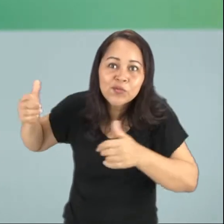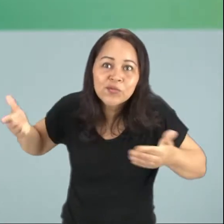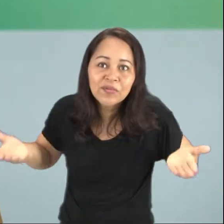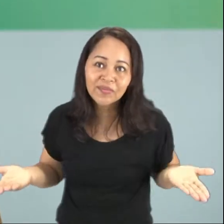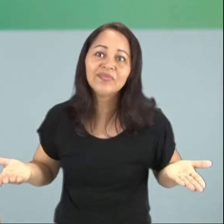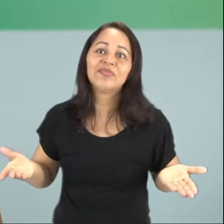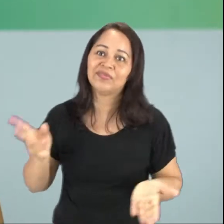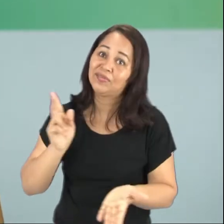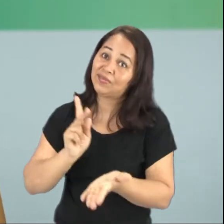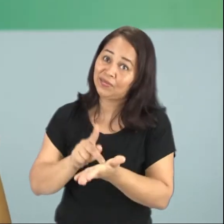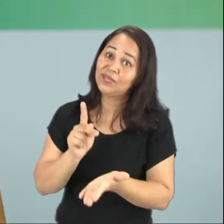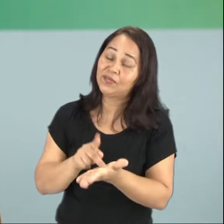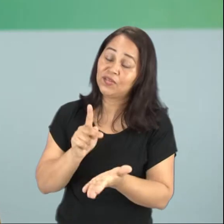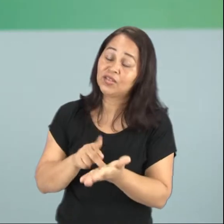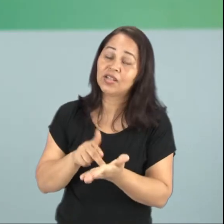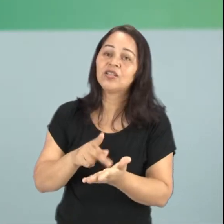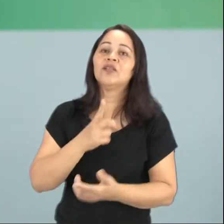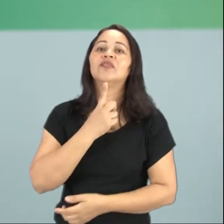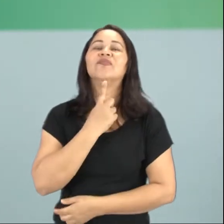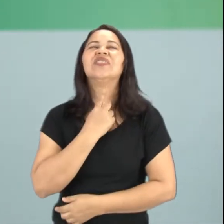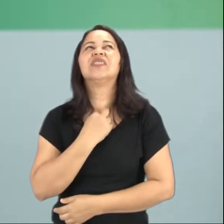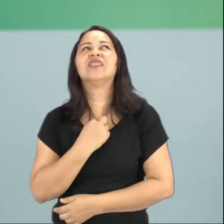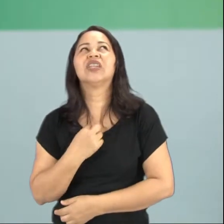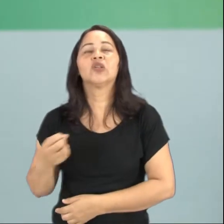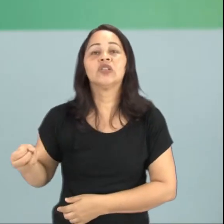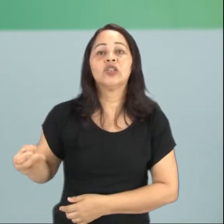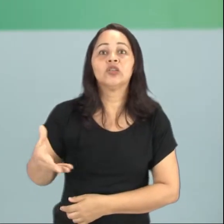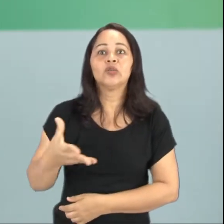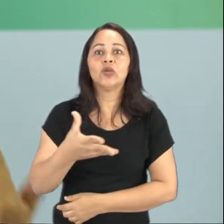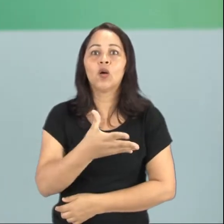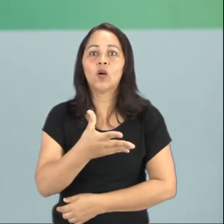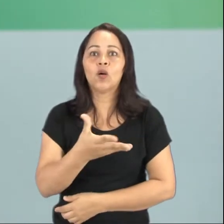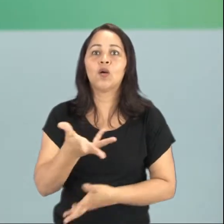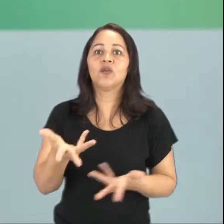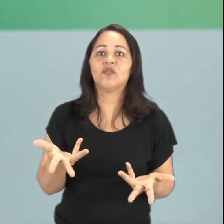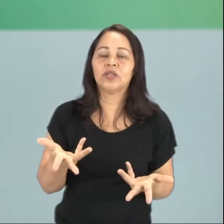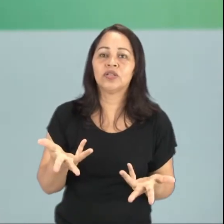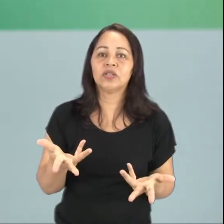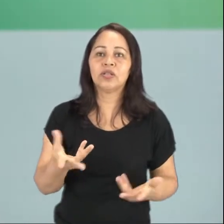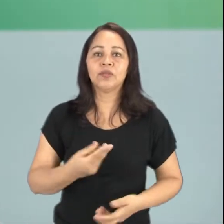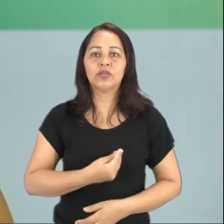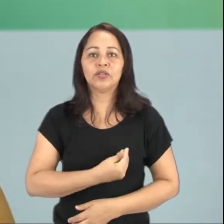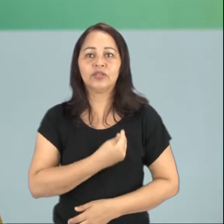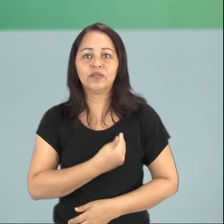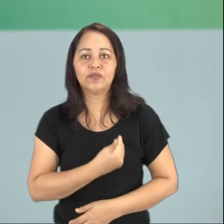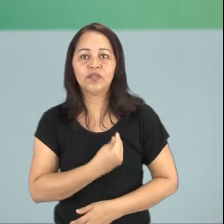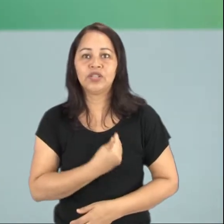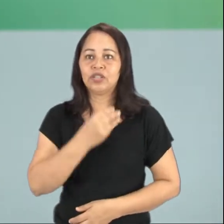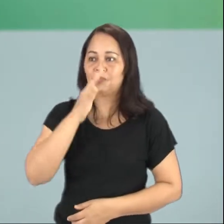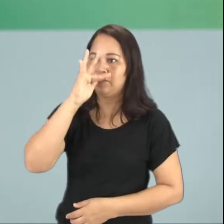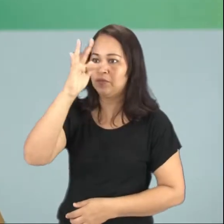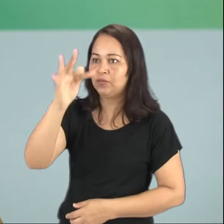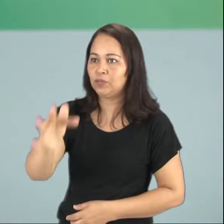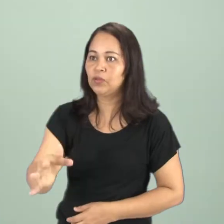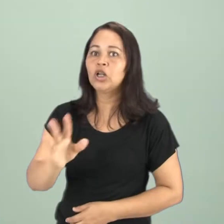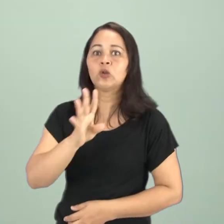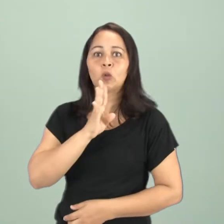e que a gente comece a almejar coisas novas para o nosso futuro, coisas novas para a nossa vida. A gente conhece pessoas